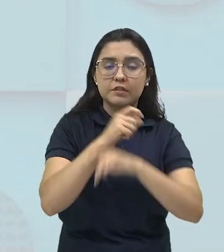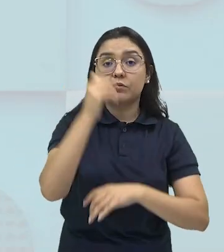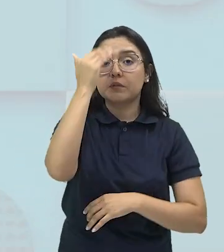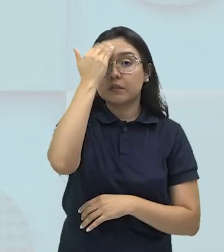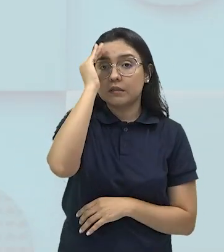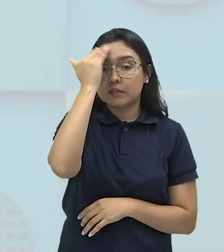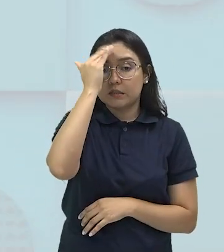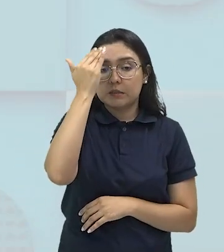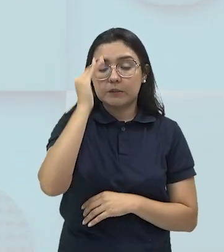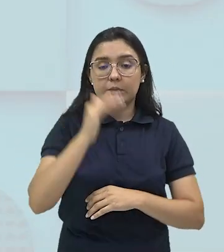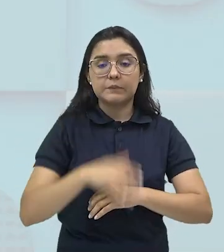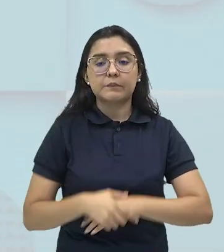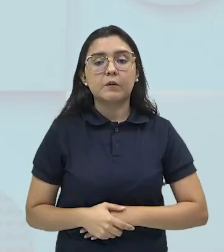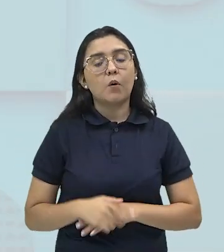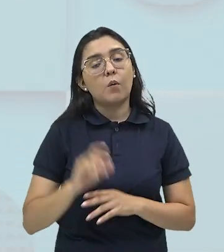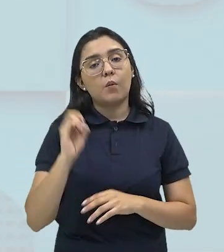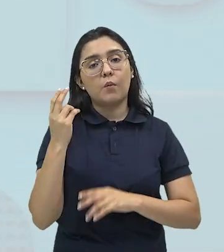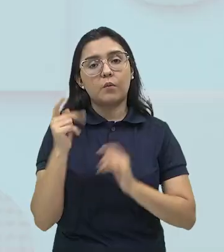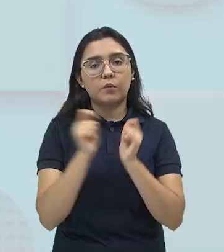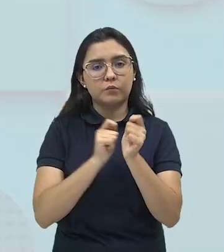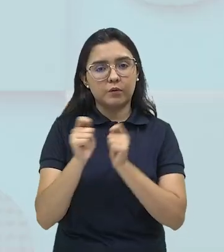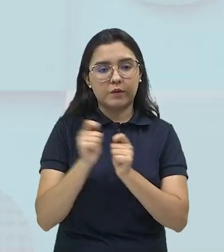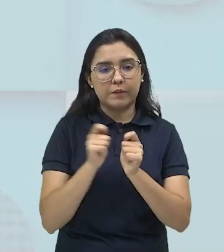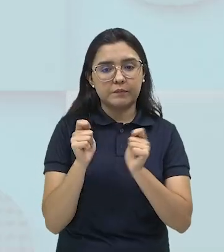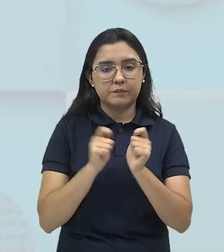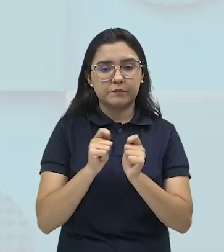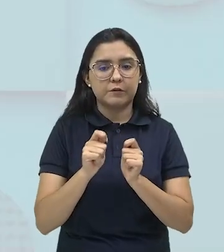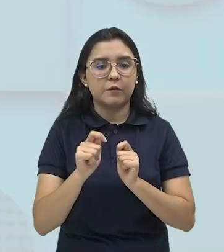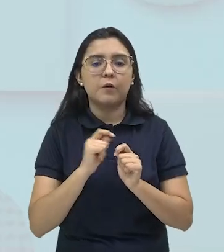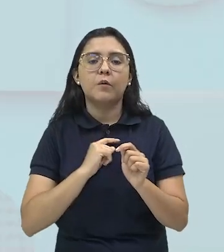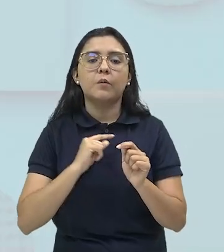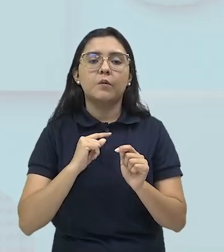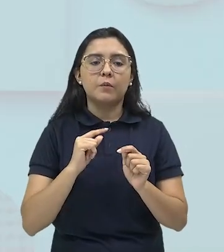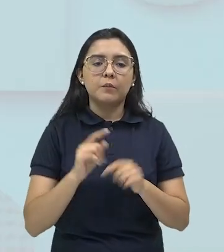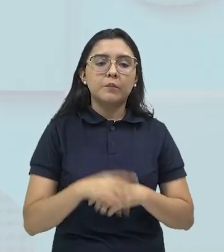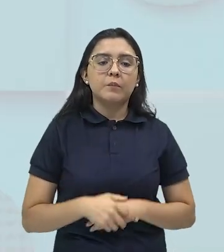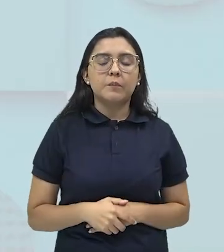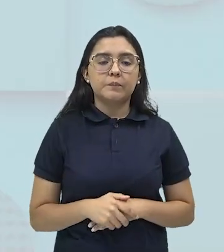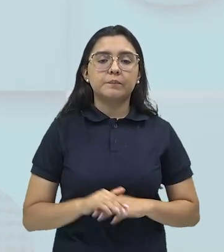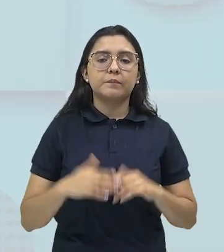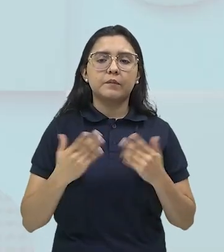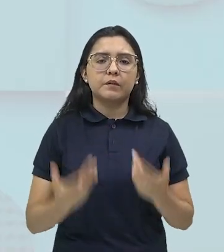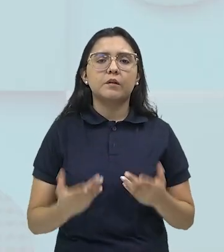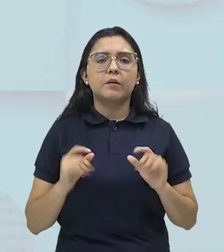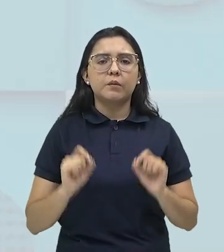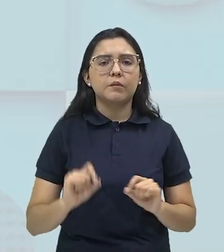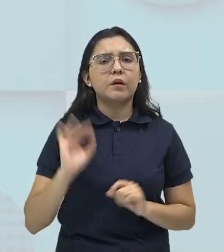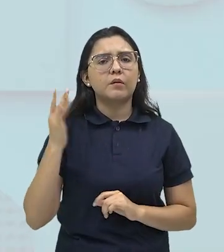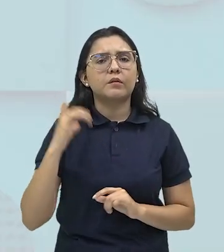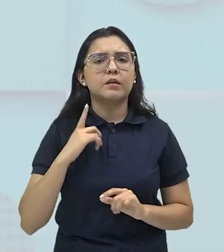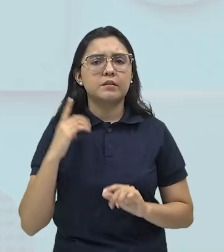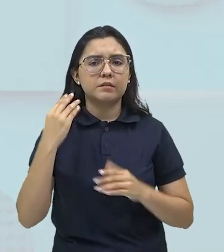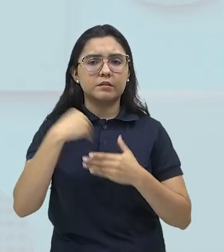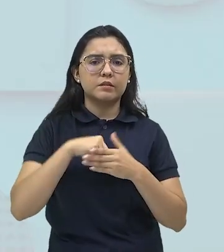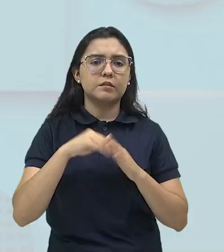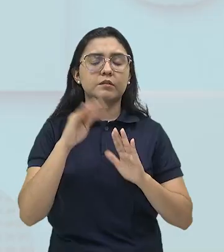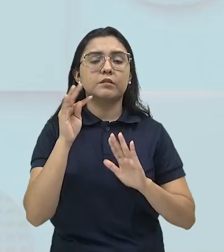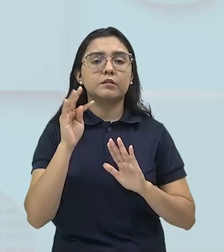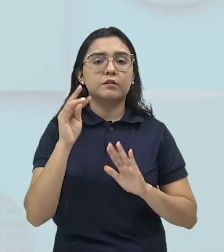para ser compreendida ou controlada completamente. Então, o que é que acontece nessa história? O Bacamarte, ele